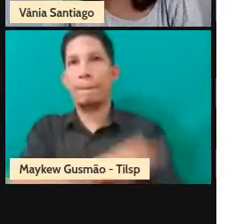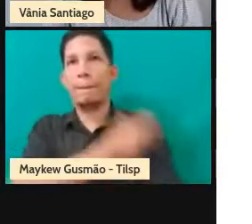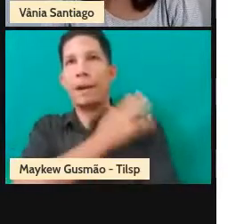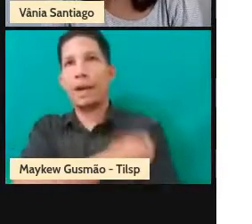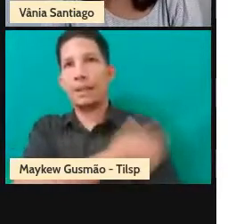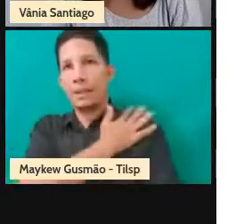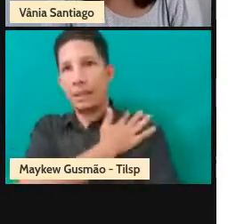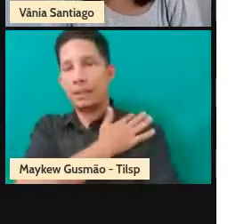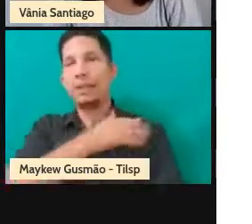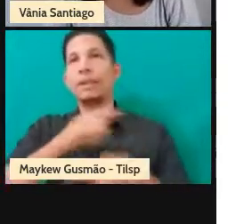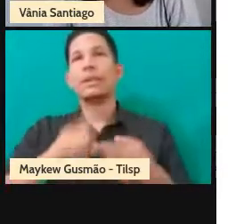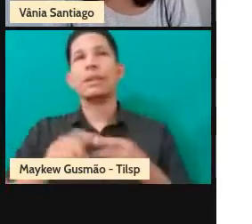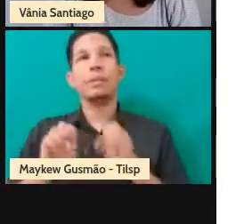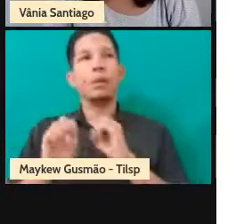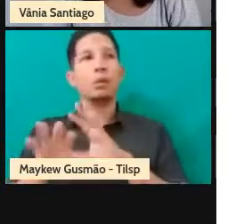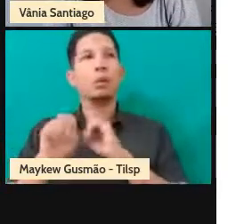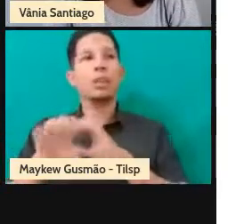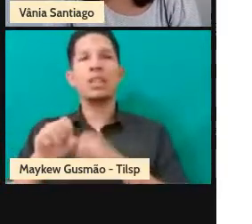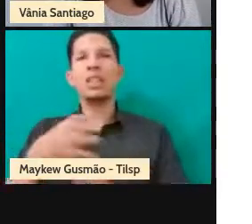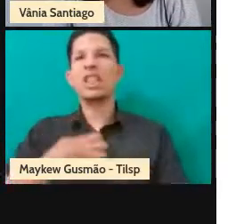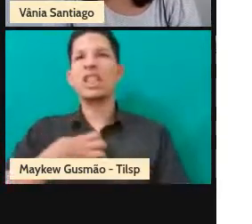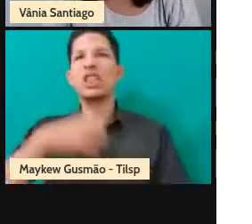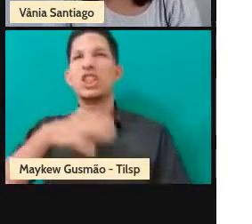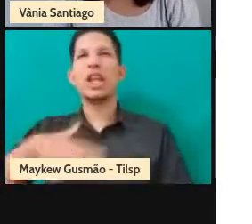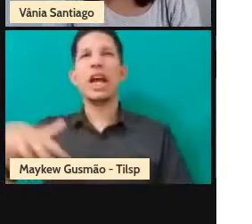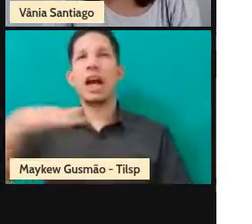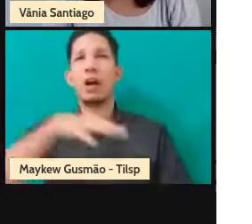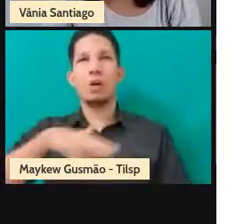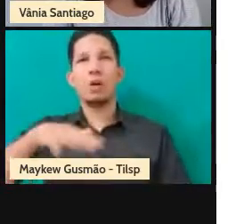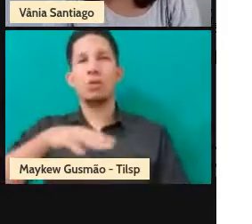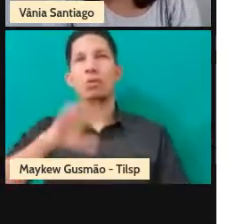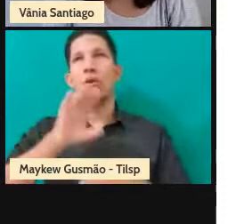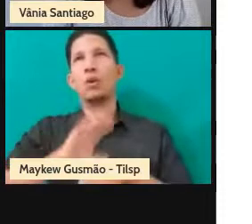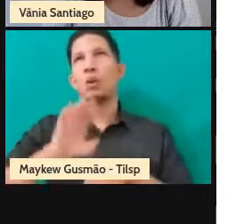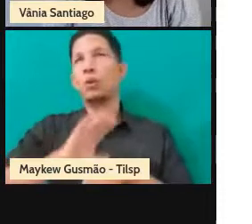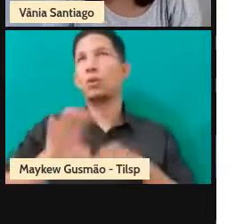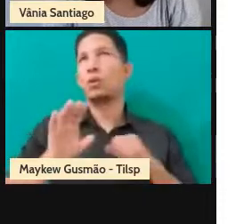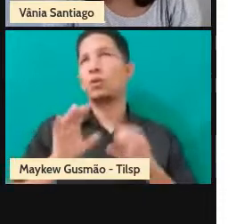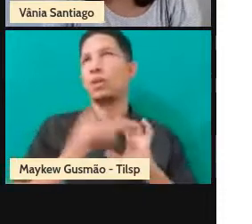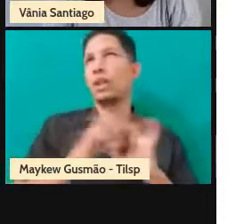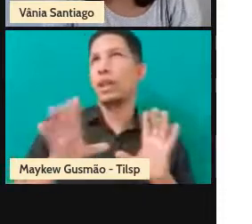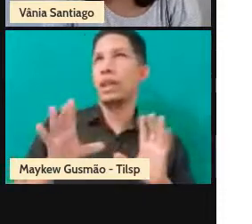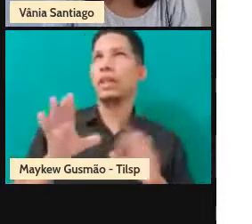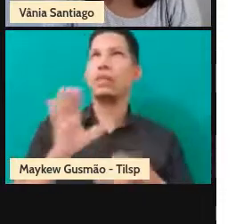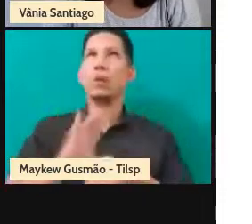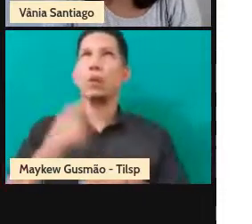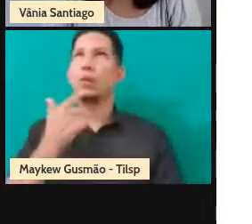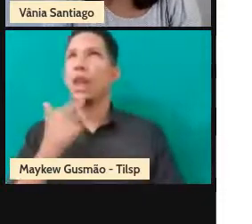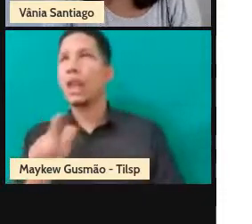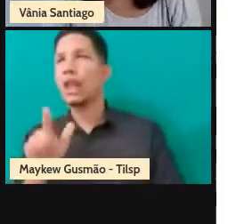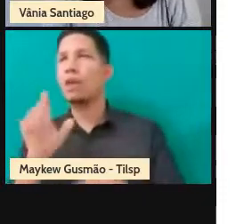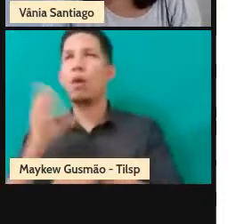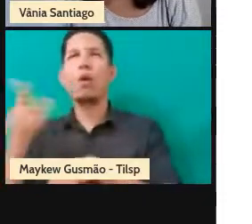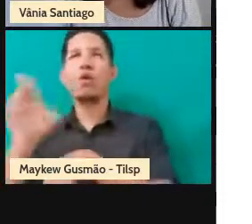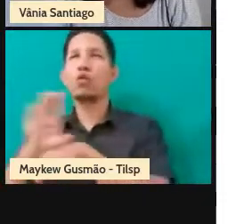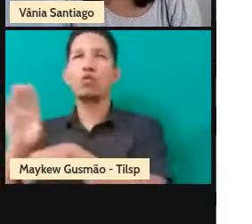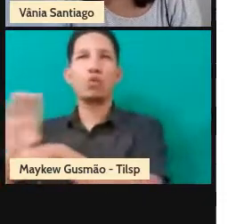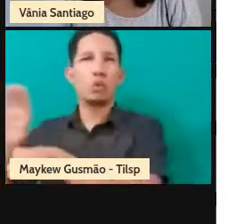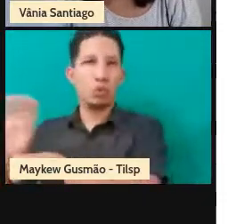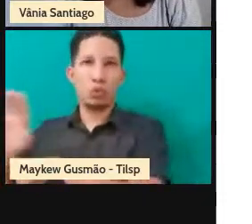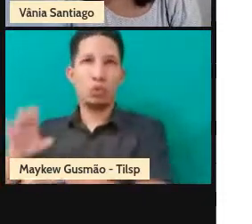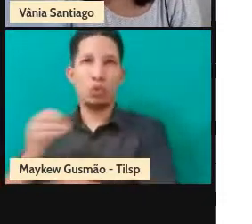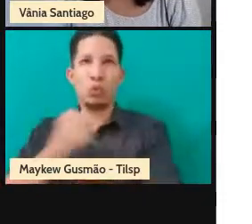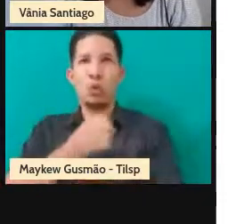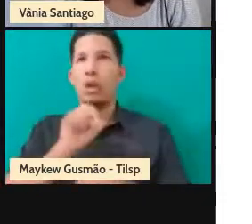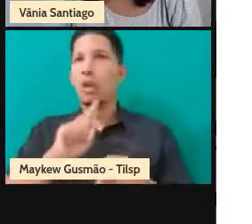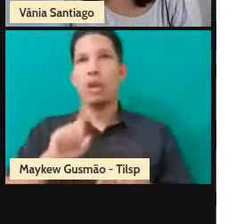esfera educacional no sentido geral, considerando cursos livres, cursos de línguas, outros que não estão na